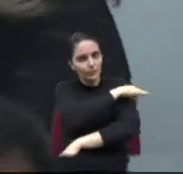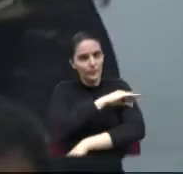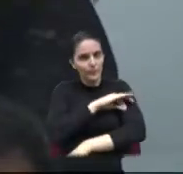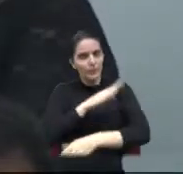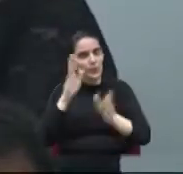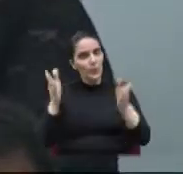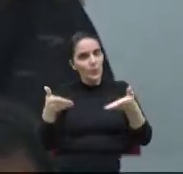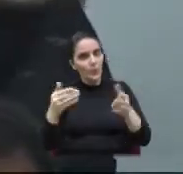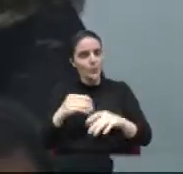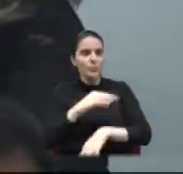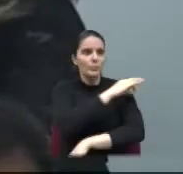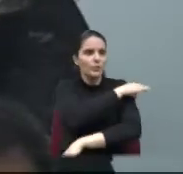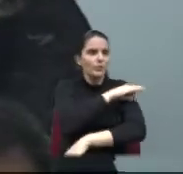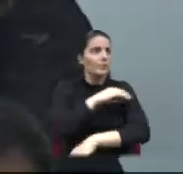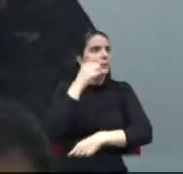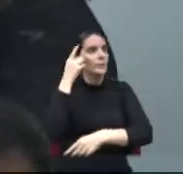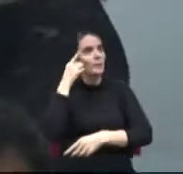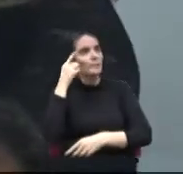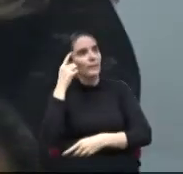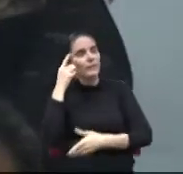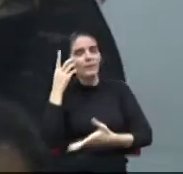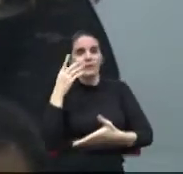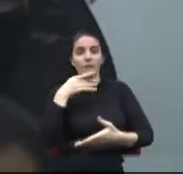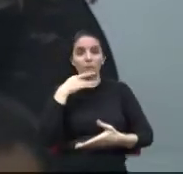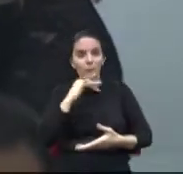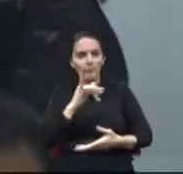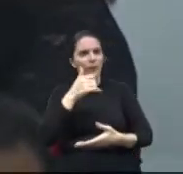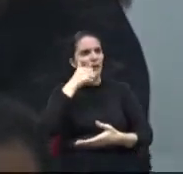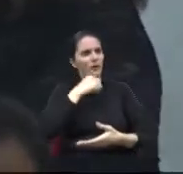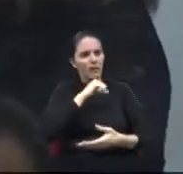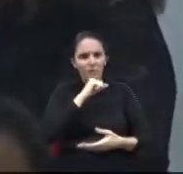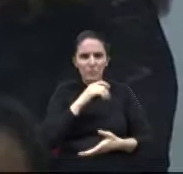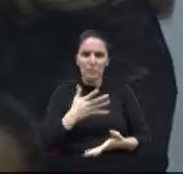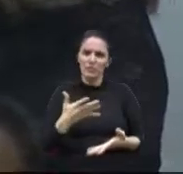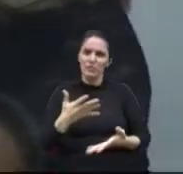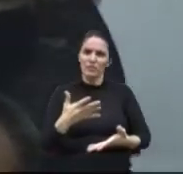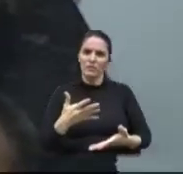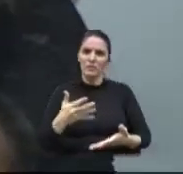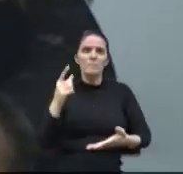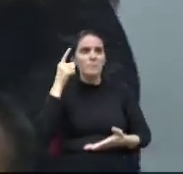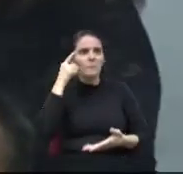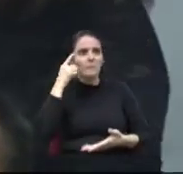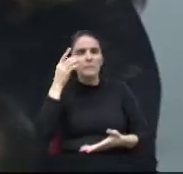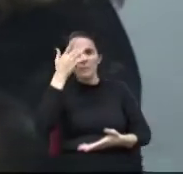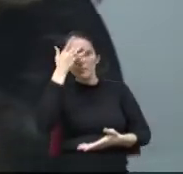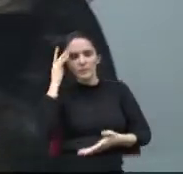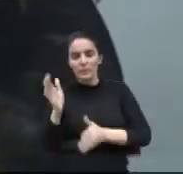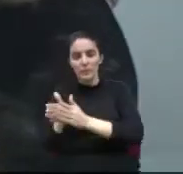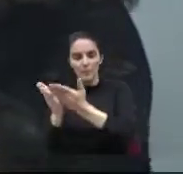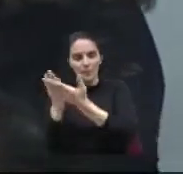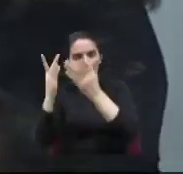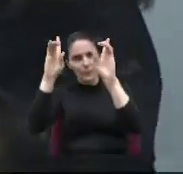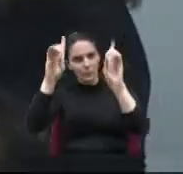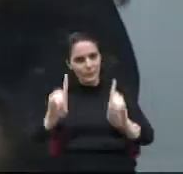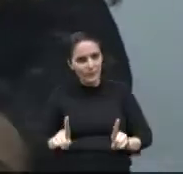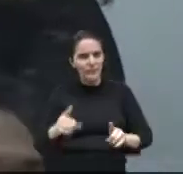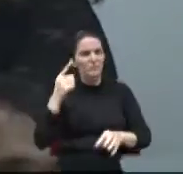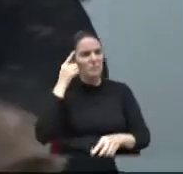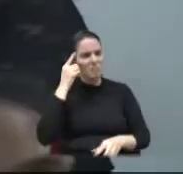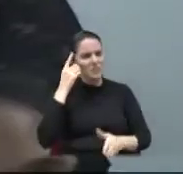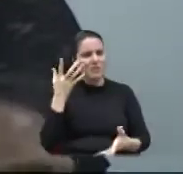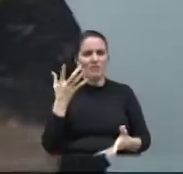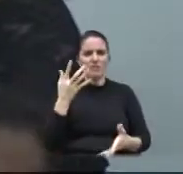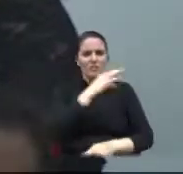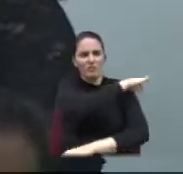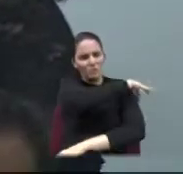pensa no seu pai, pensa na sua mãe, pensa nas pessoas que mais precisam, pensa nos carentes, nos deficientes, vamos olhar